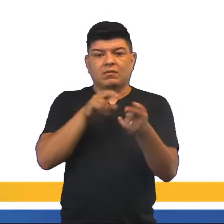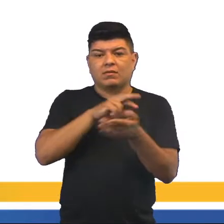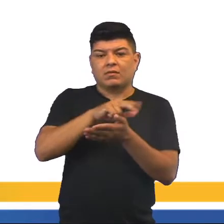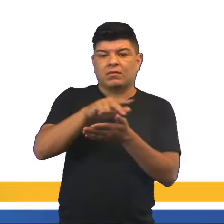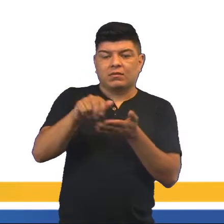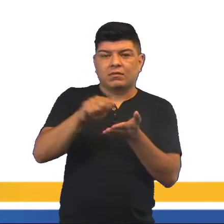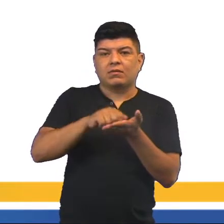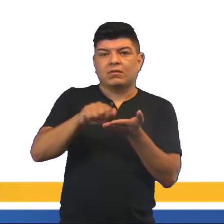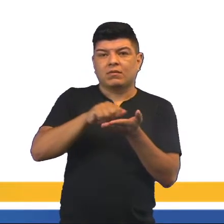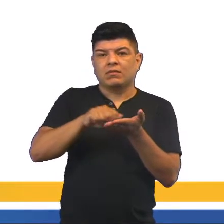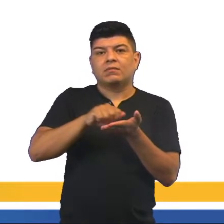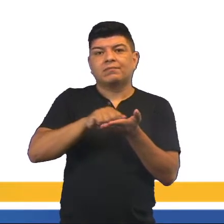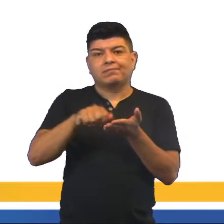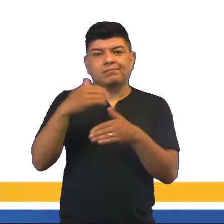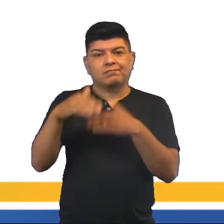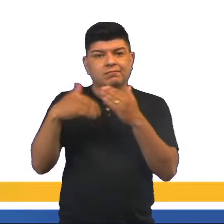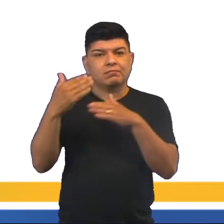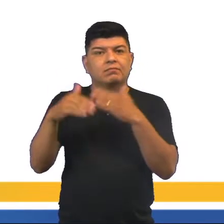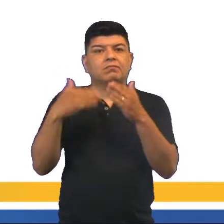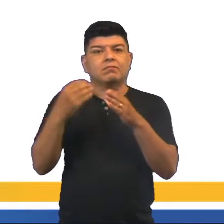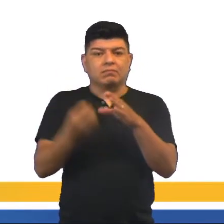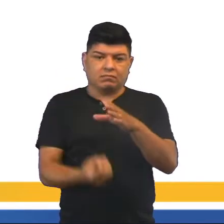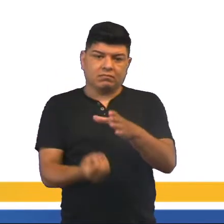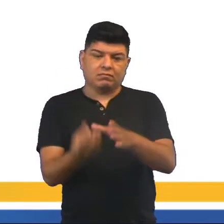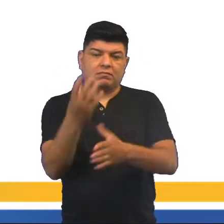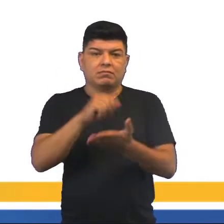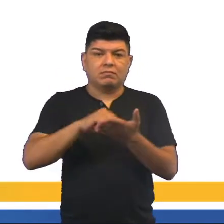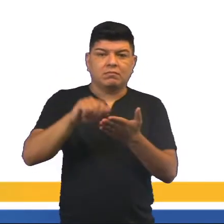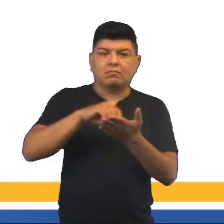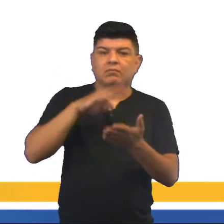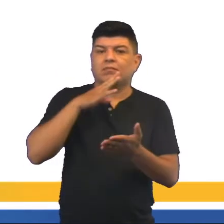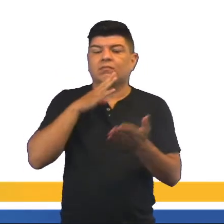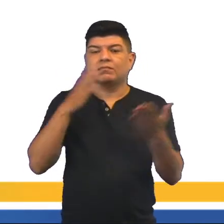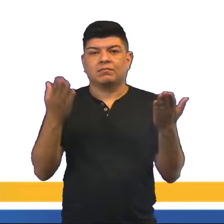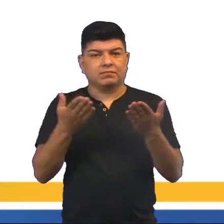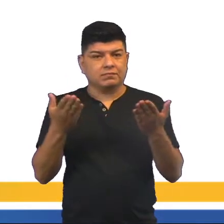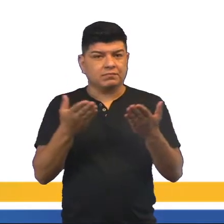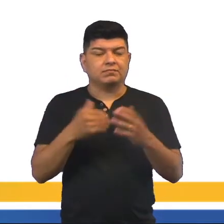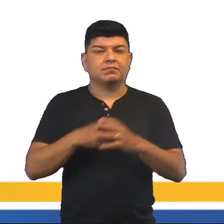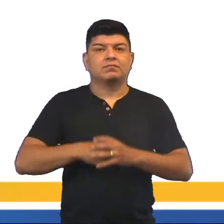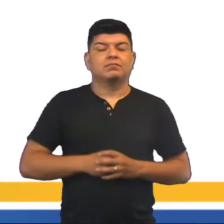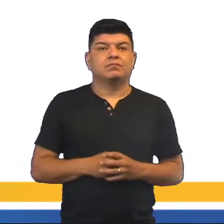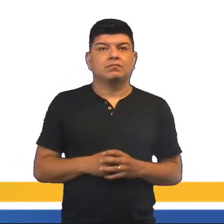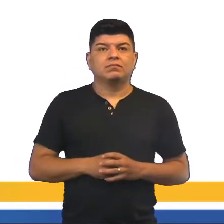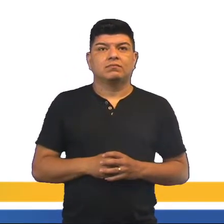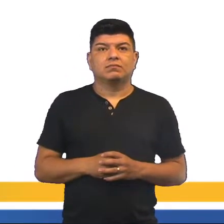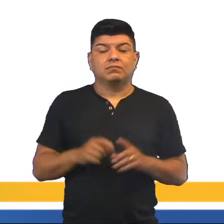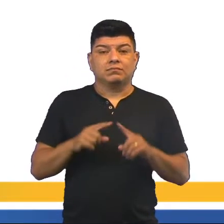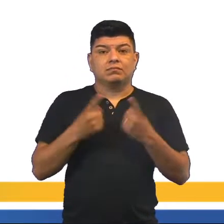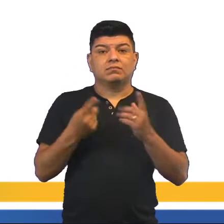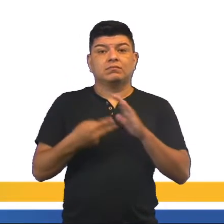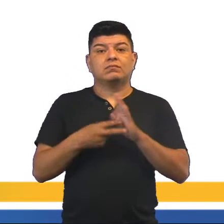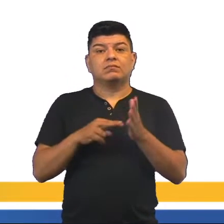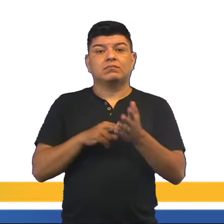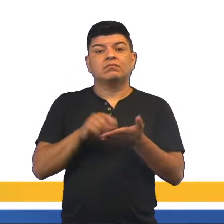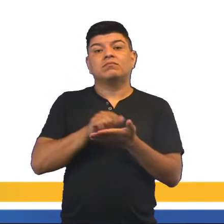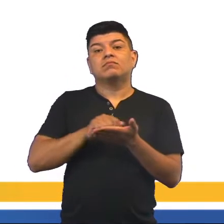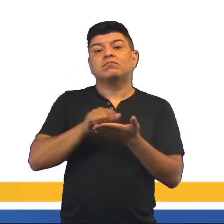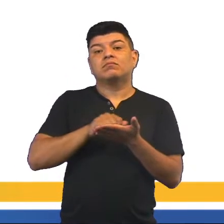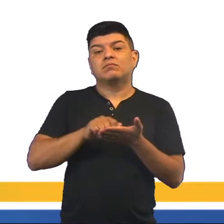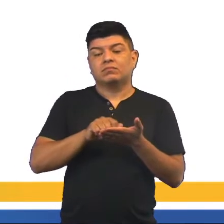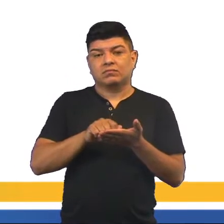diversas formas de escrita, as quais evoluindo deram origem à escrita como conhecemos atualmente. Mas afinal, o que é